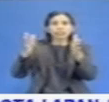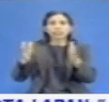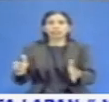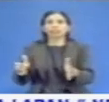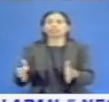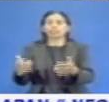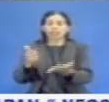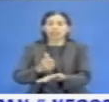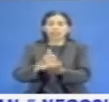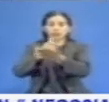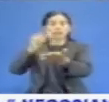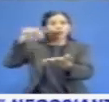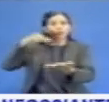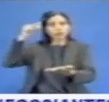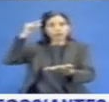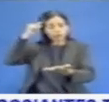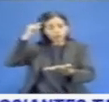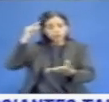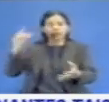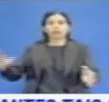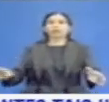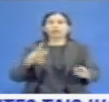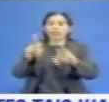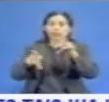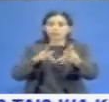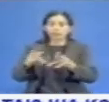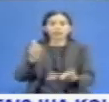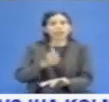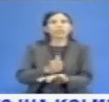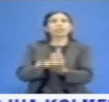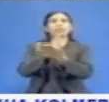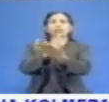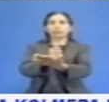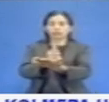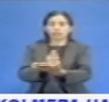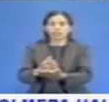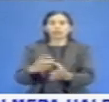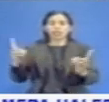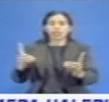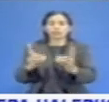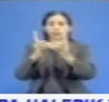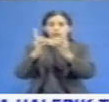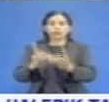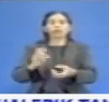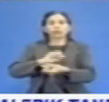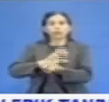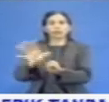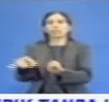nebe apoio governo no comunidade humanitário Sira na intervenção a soro